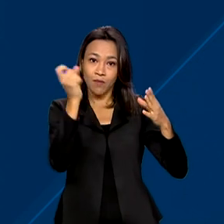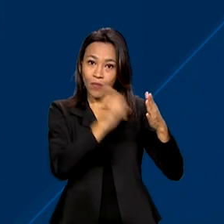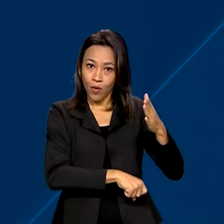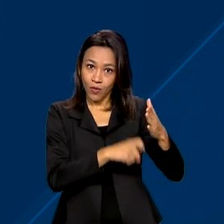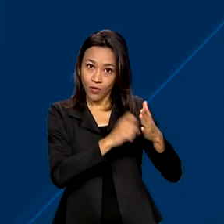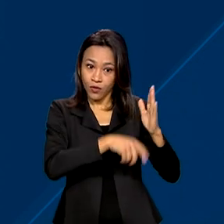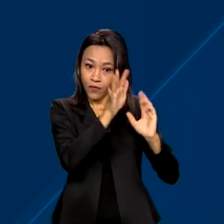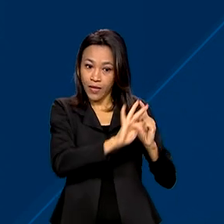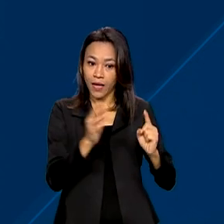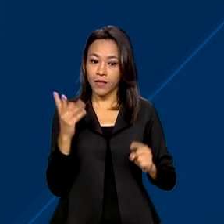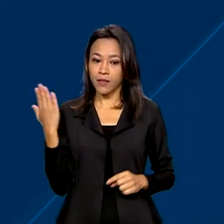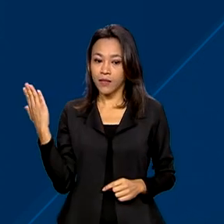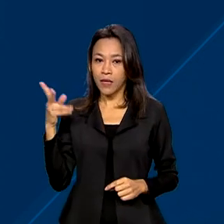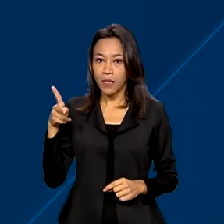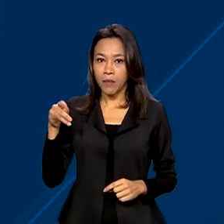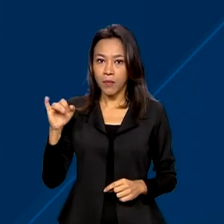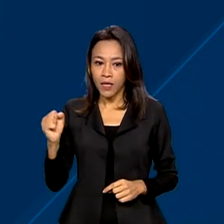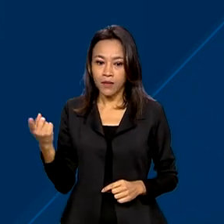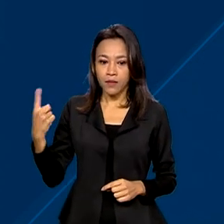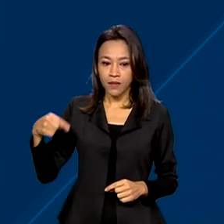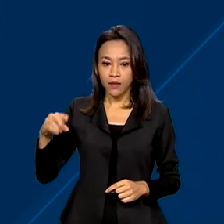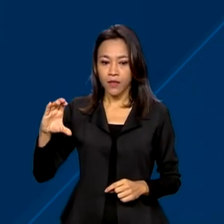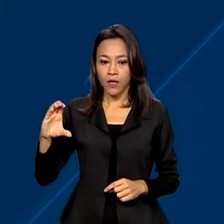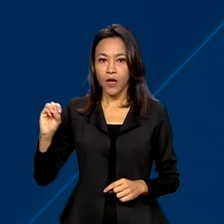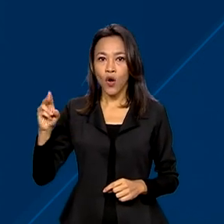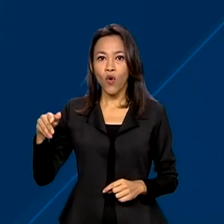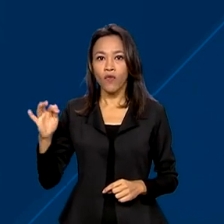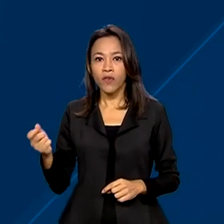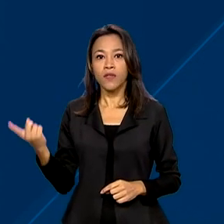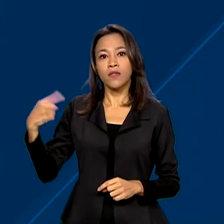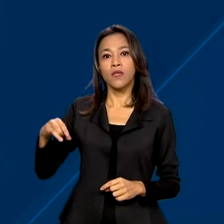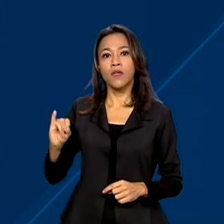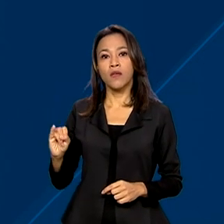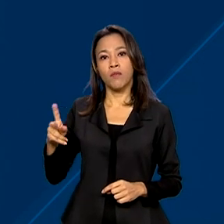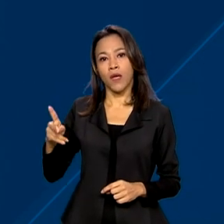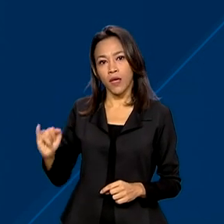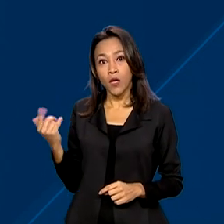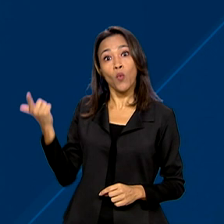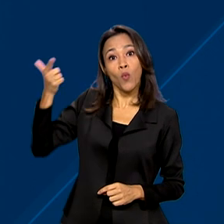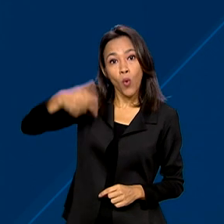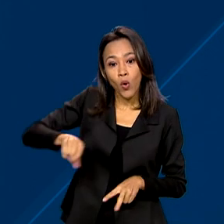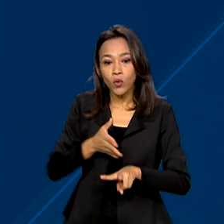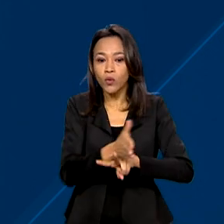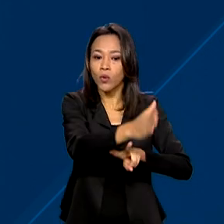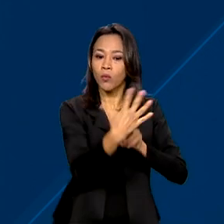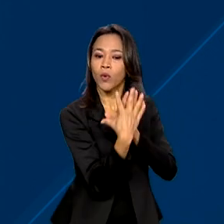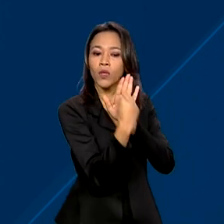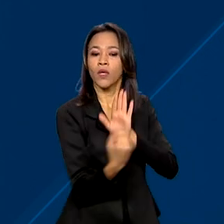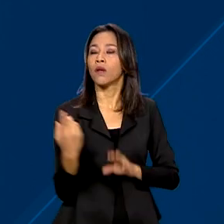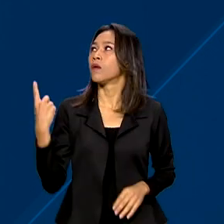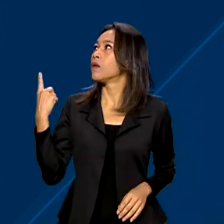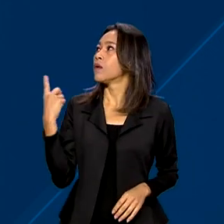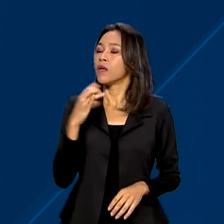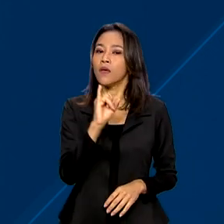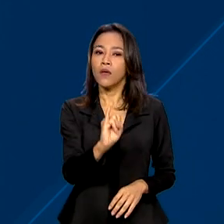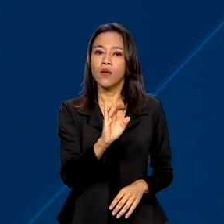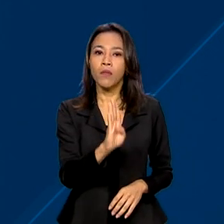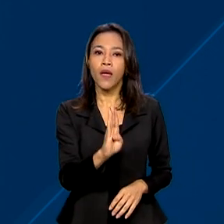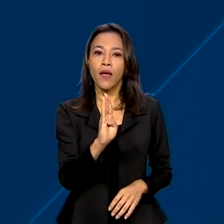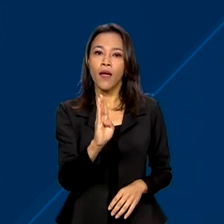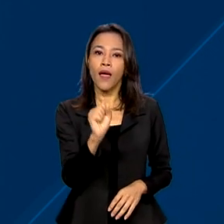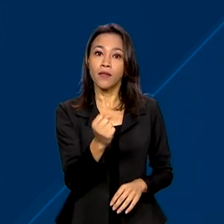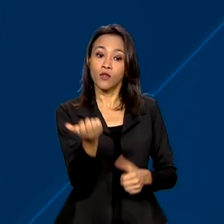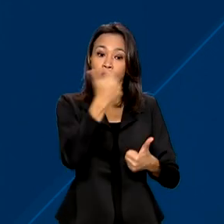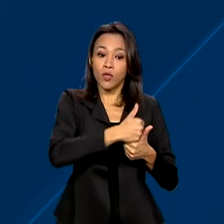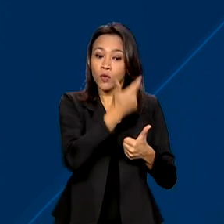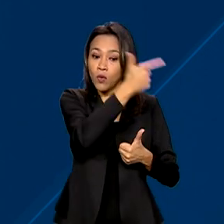o PIS a cofins e o IPI e o ibs imposto sobre bens e serviços que substitui o